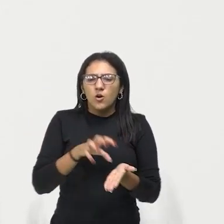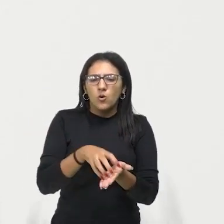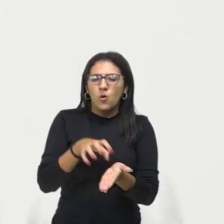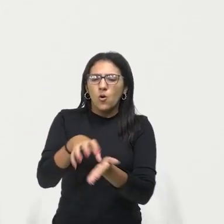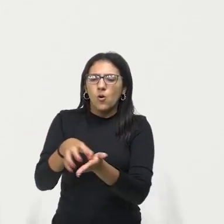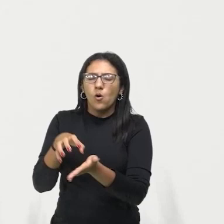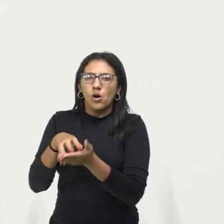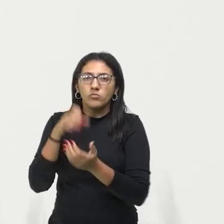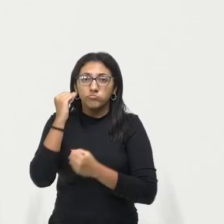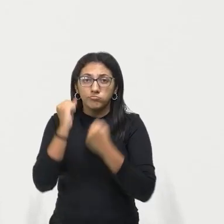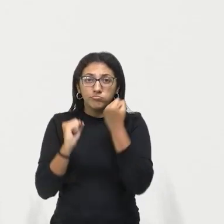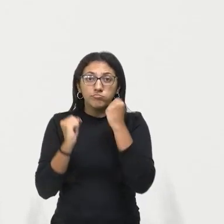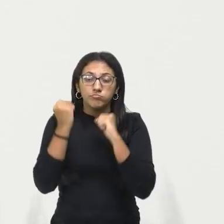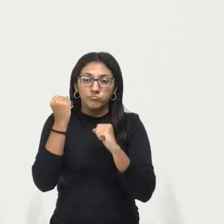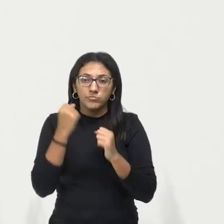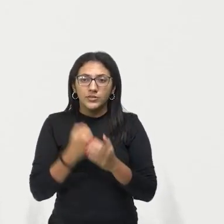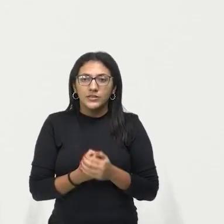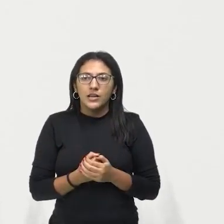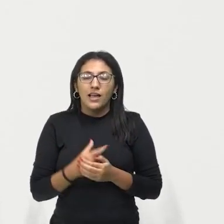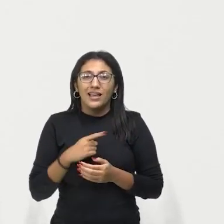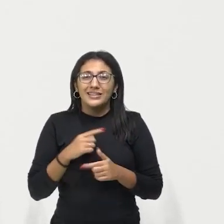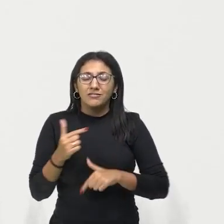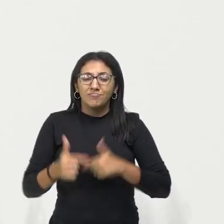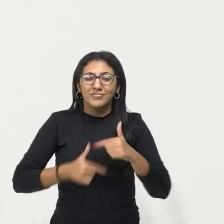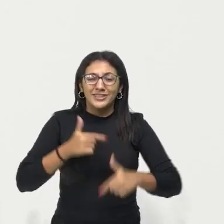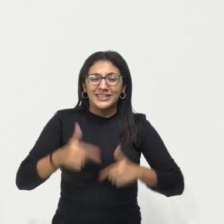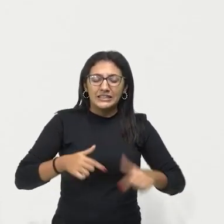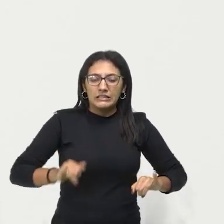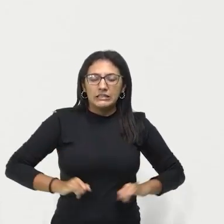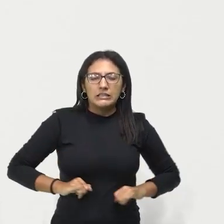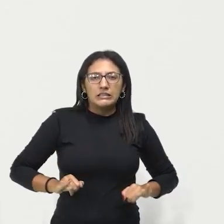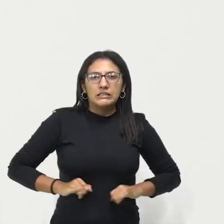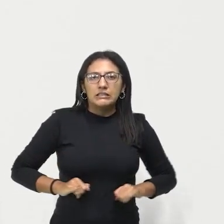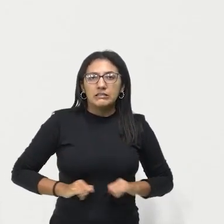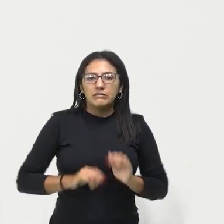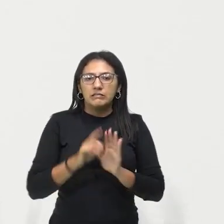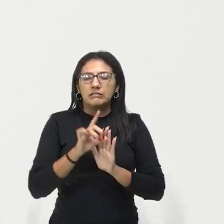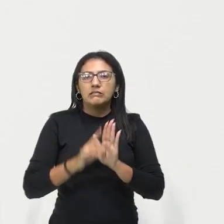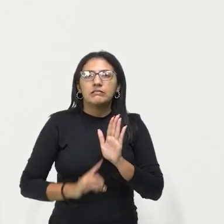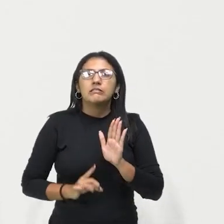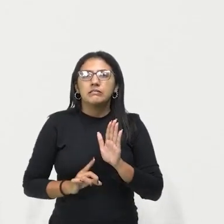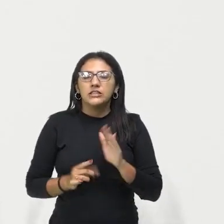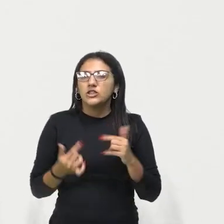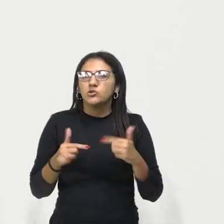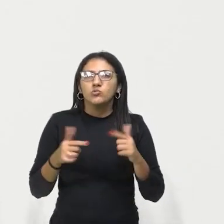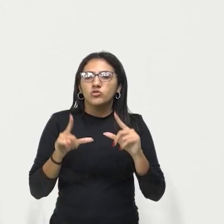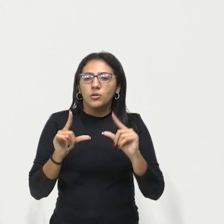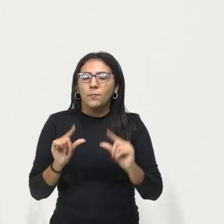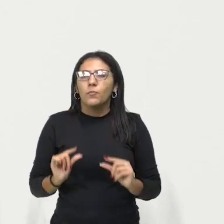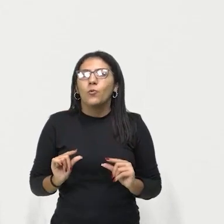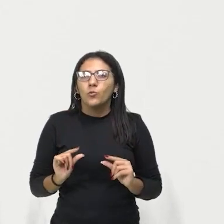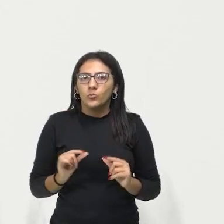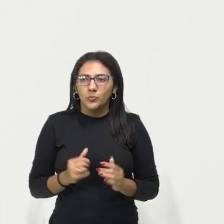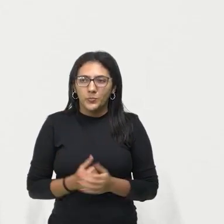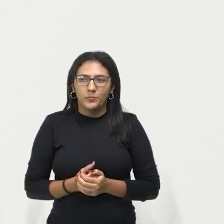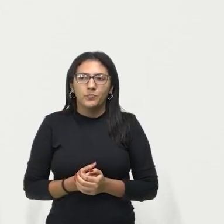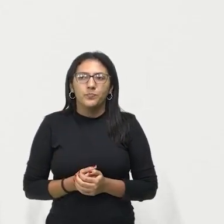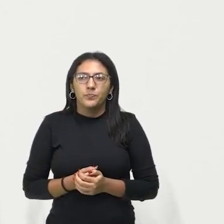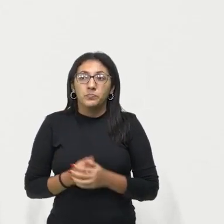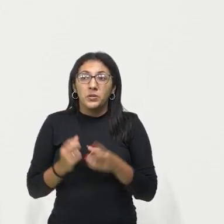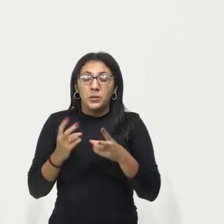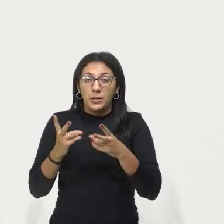maior parte dos setores, e os trabalhadores veem seus direitos diminuídos. O acompanhamento da